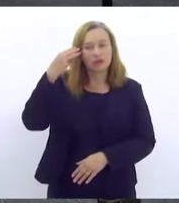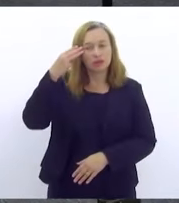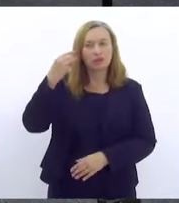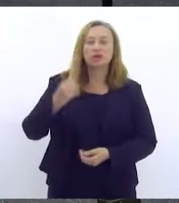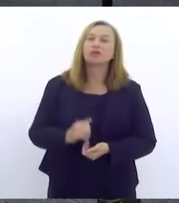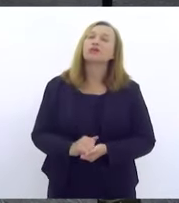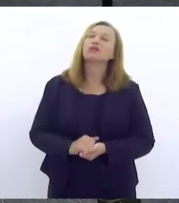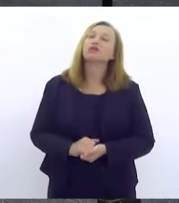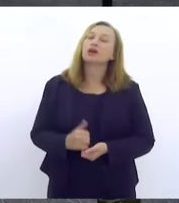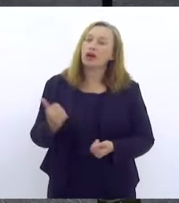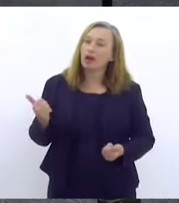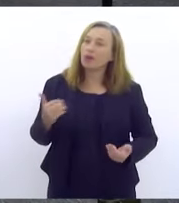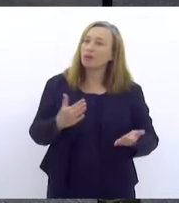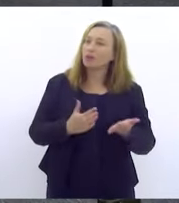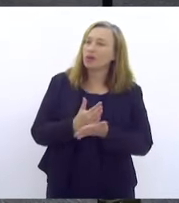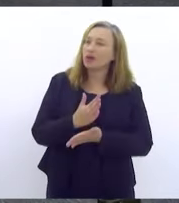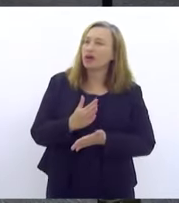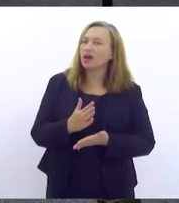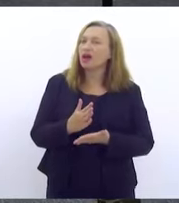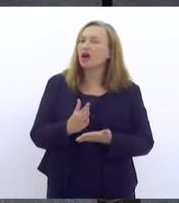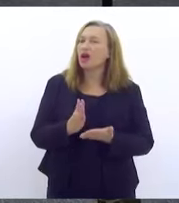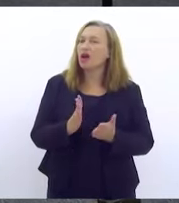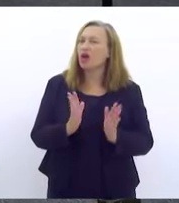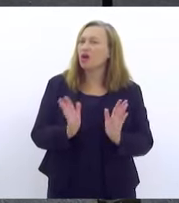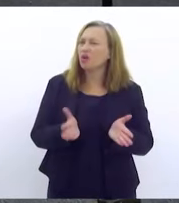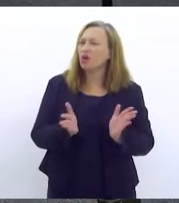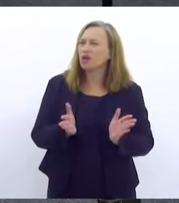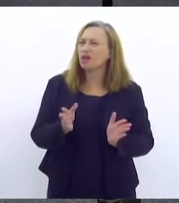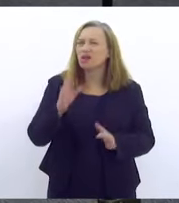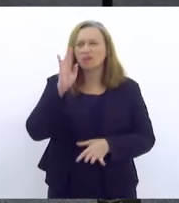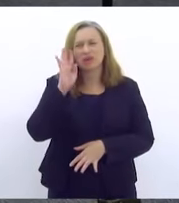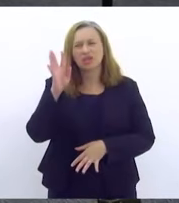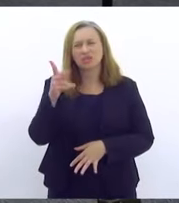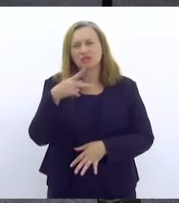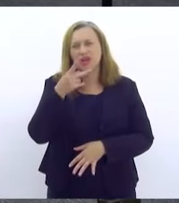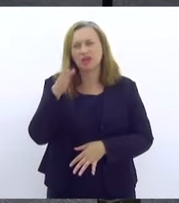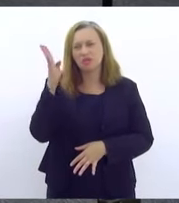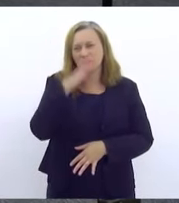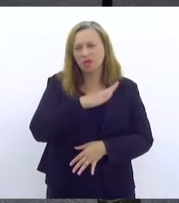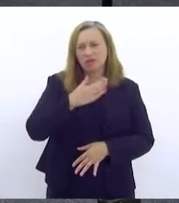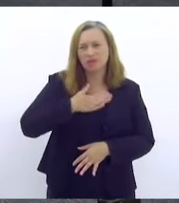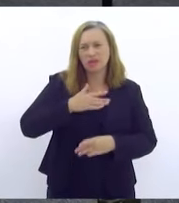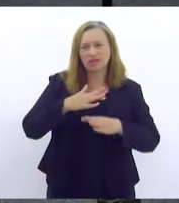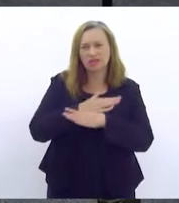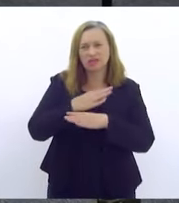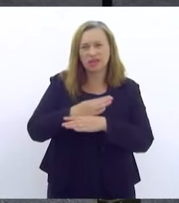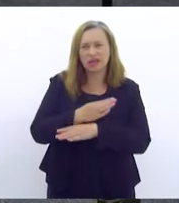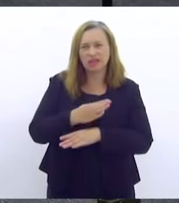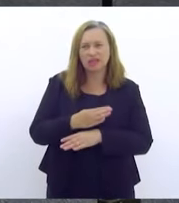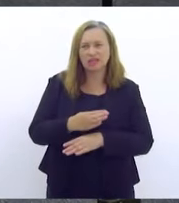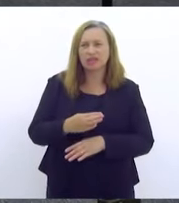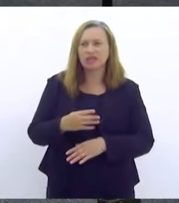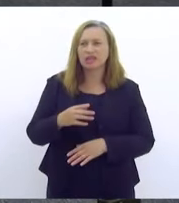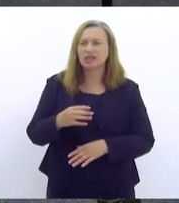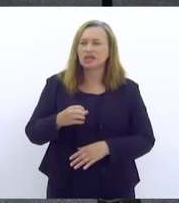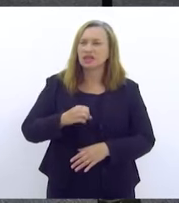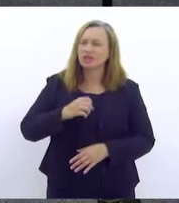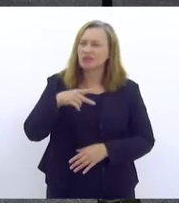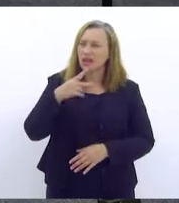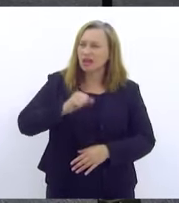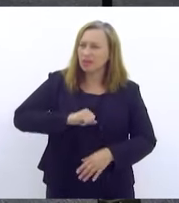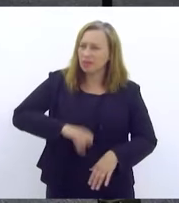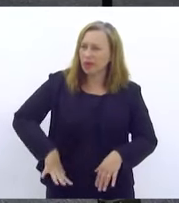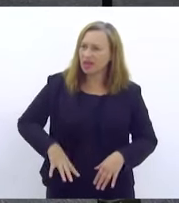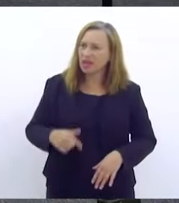para governador. Ora, imaginem falar mal da minha cidade, chamar minha cidade de merda, e posteriormente, presidente,